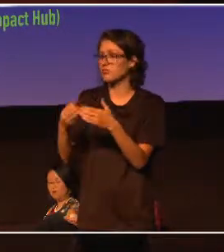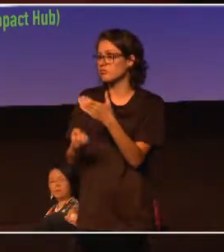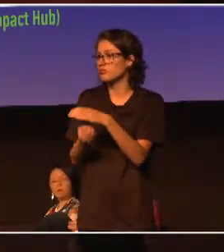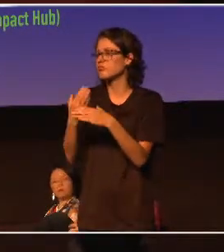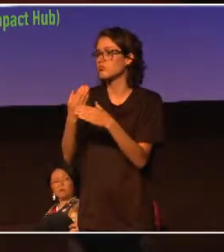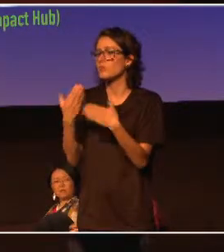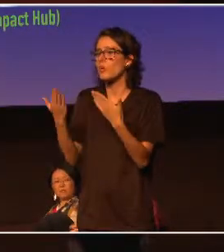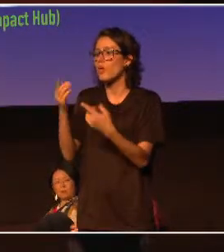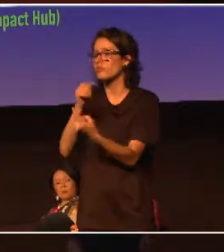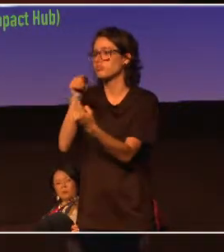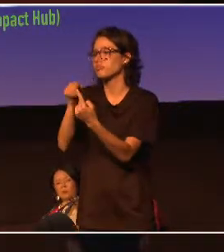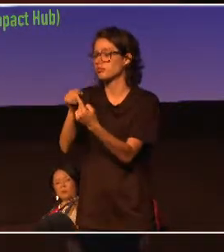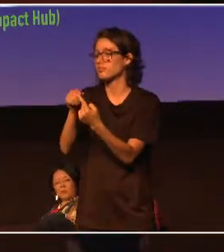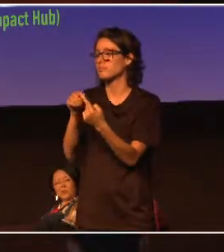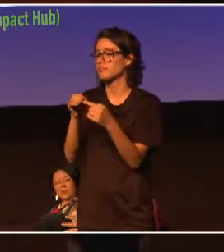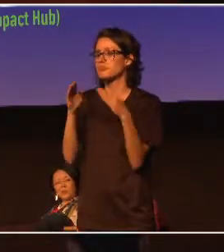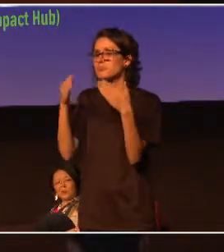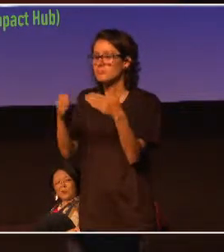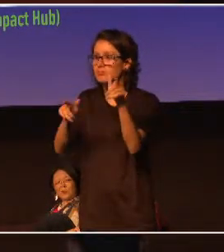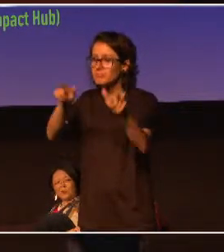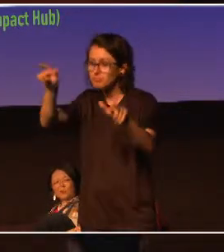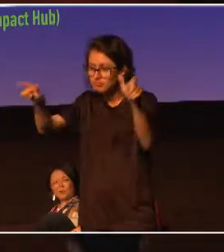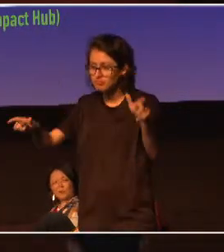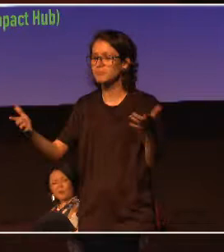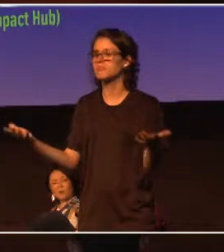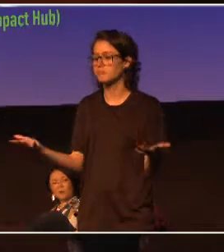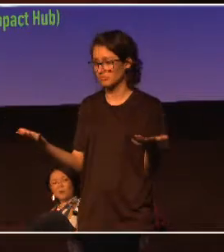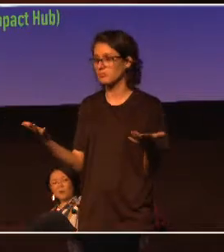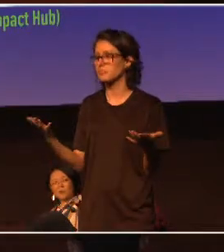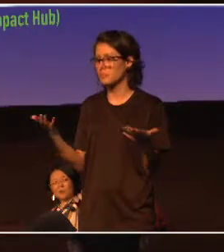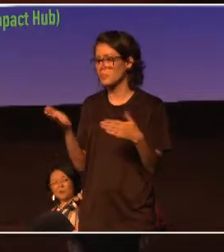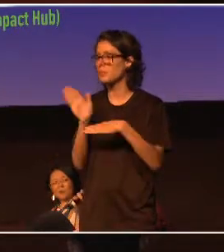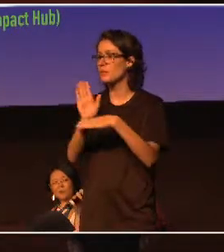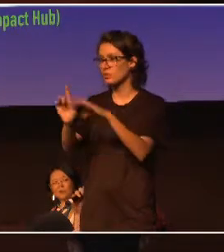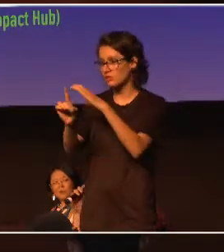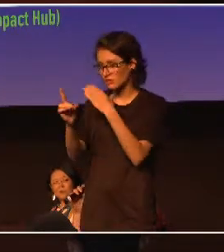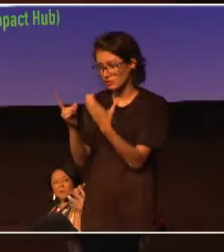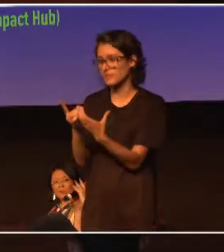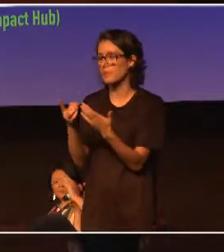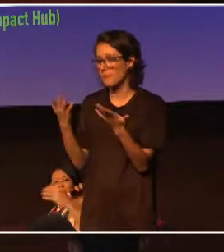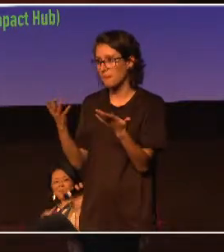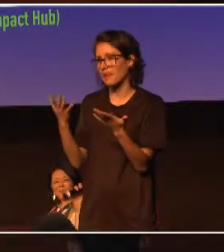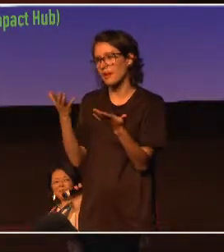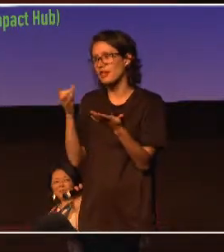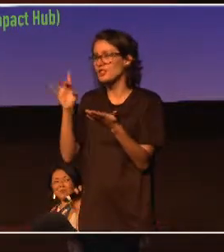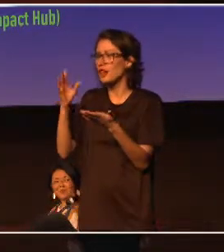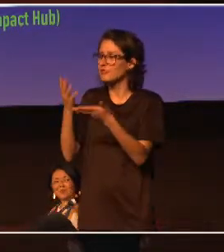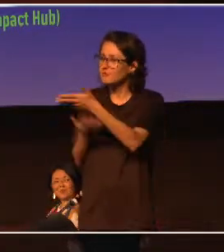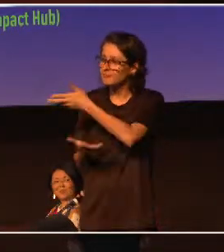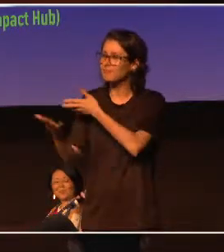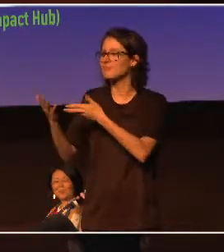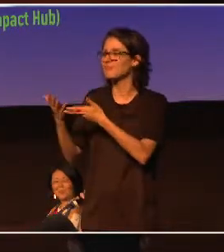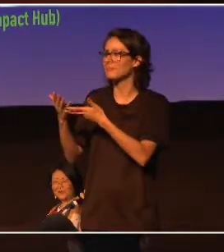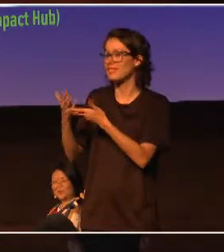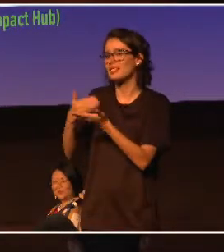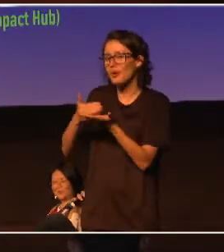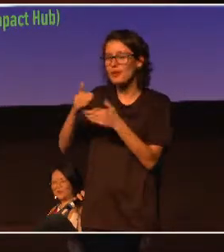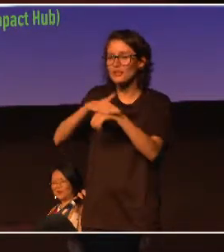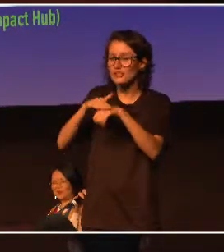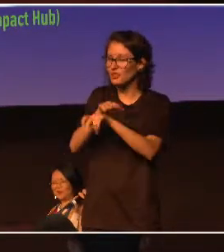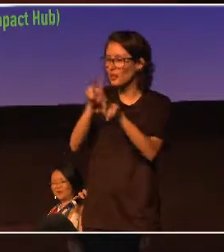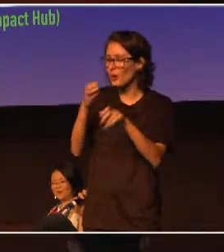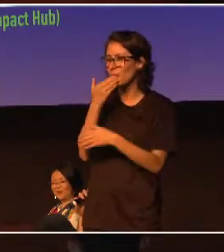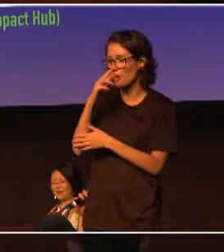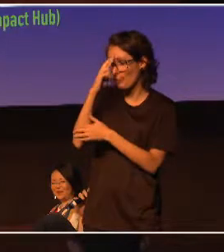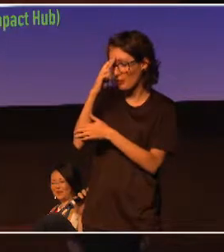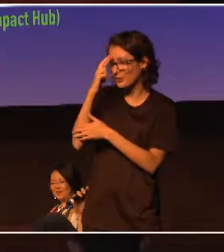está a serviço. Então, acho que, enfim, para introduzir, acho que é um pouco isso. E queria trocar aí, já começamos a trocar no almoço, e aqui